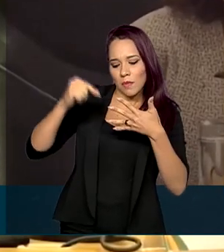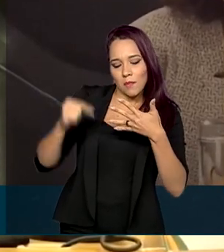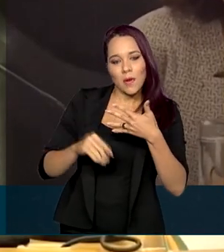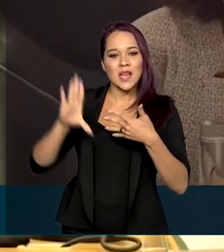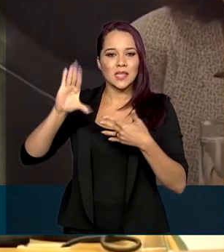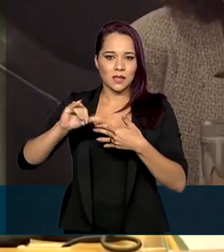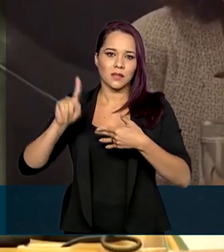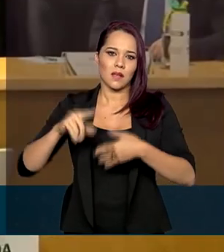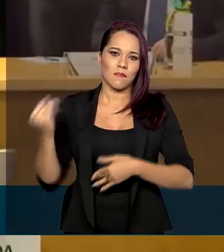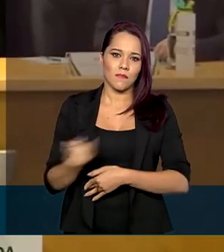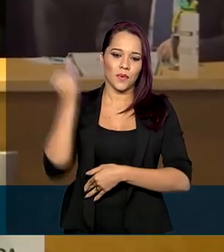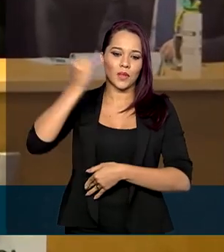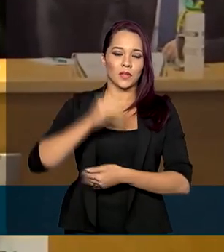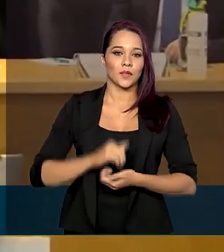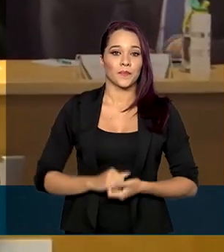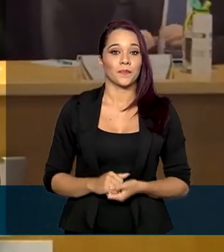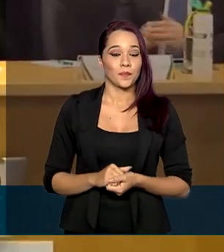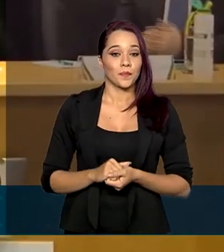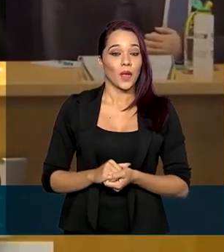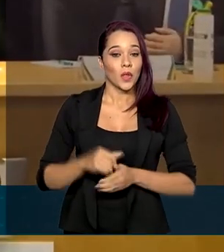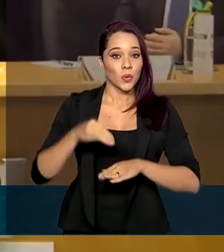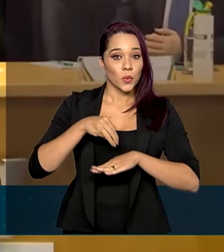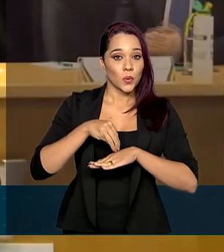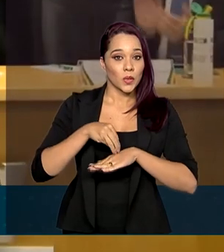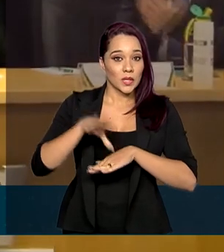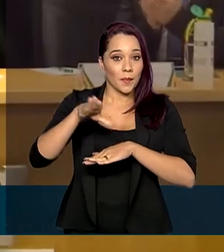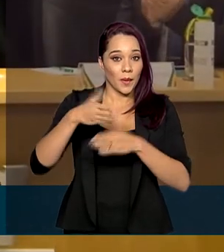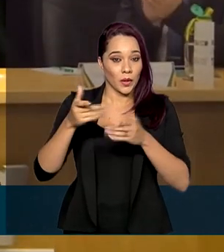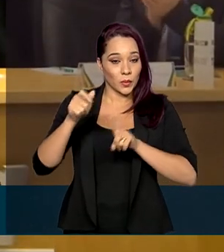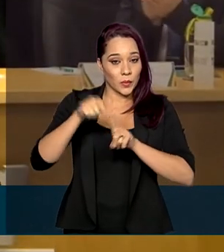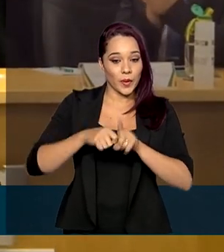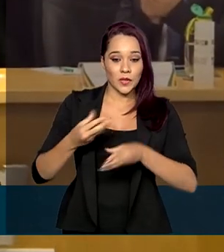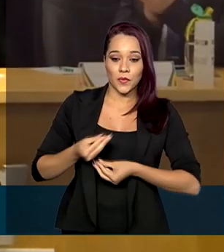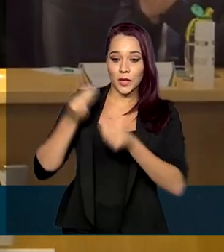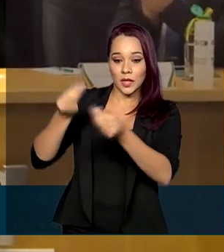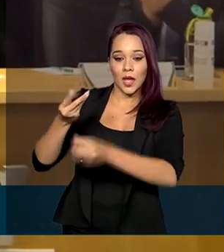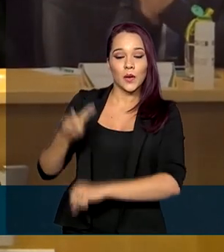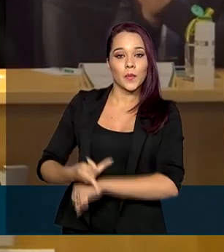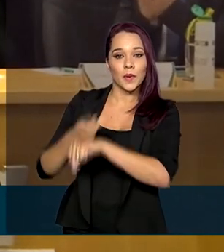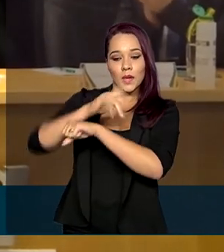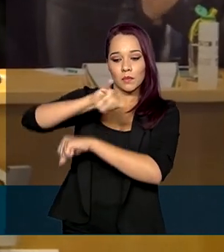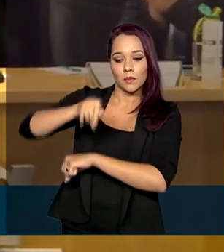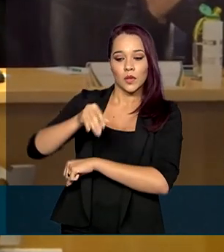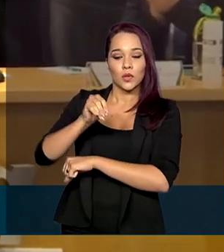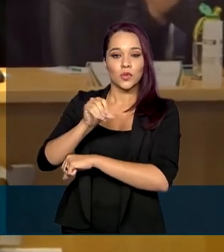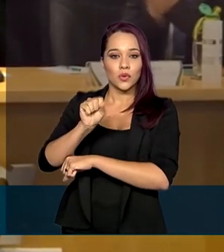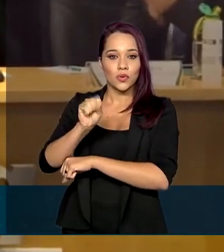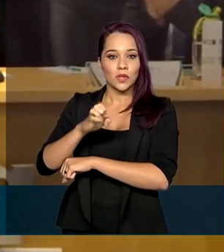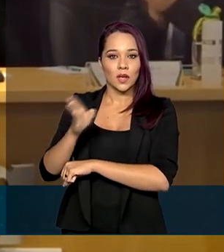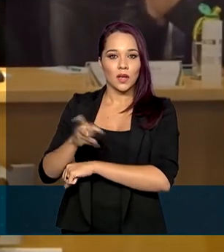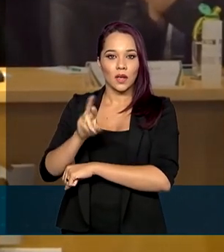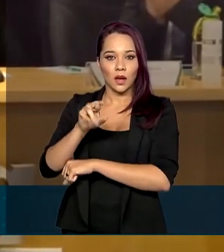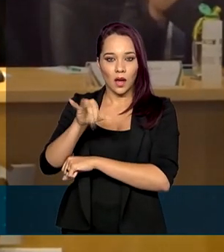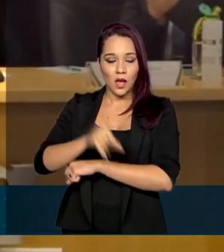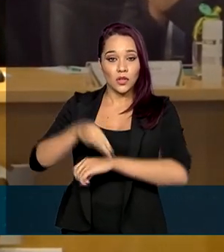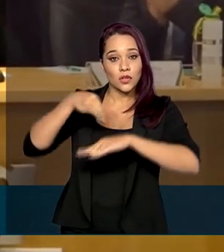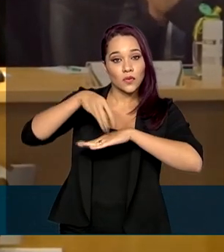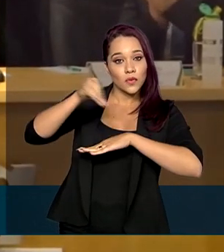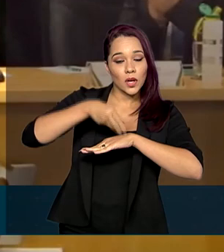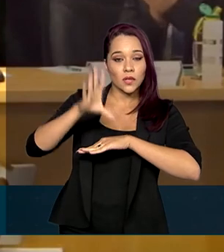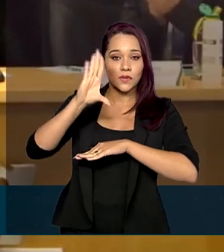é tão importante. No lançamento do mês, foi entregue o prêmio José Reis de Divulgação Científica e